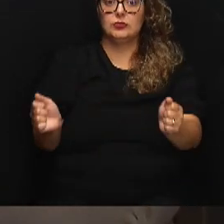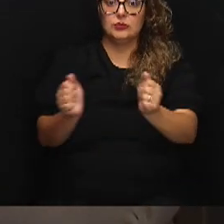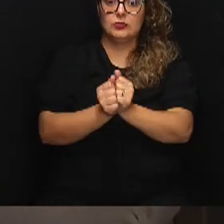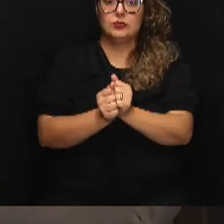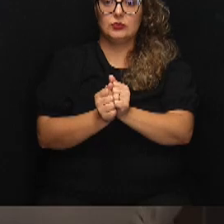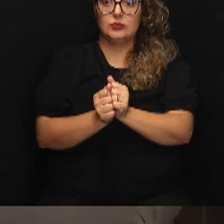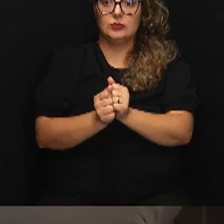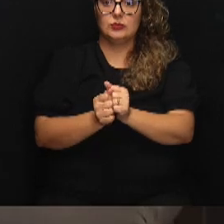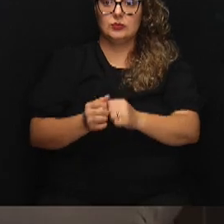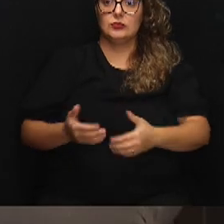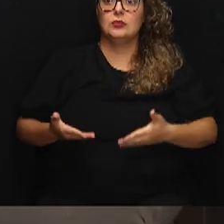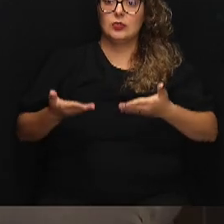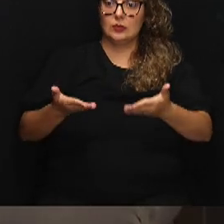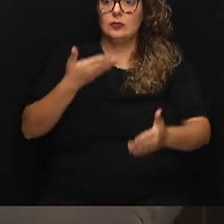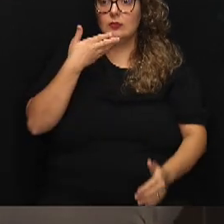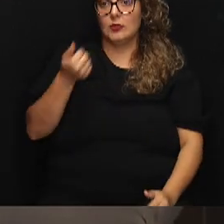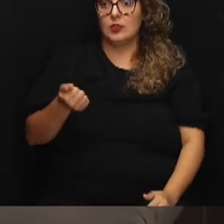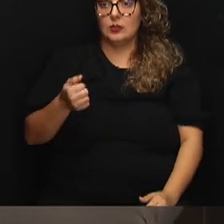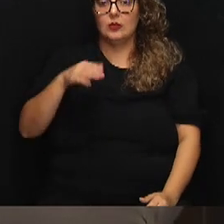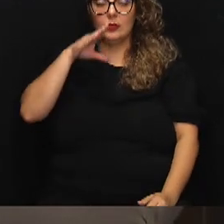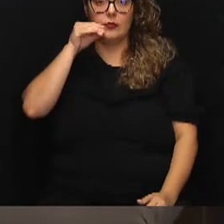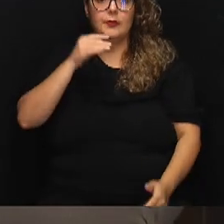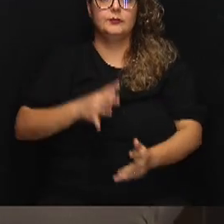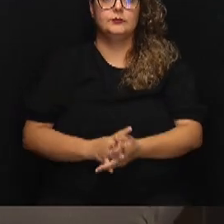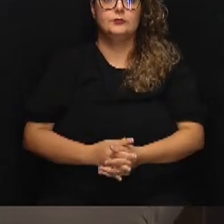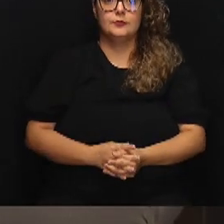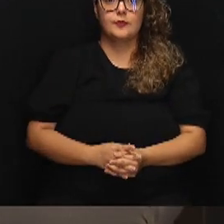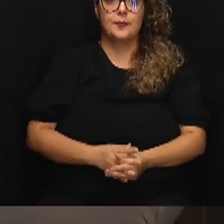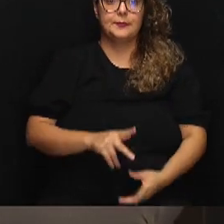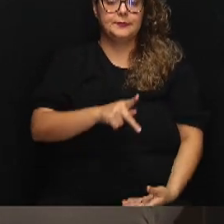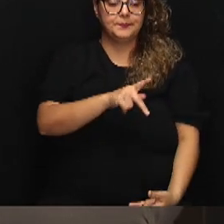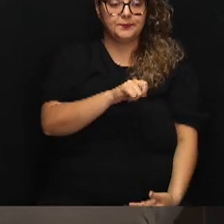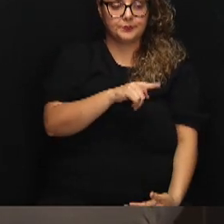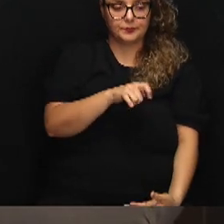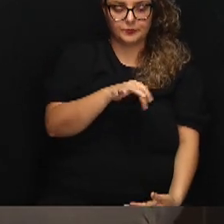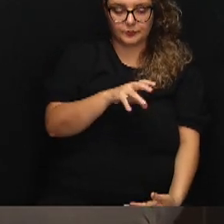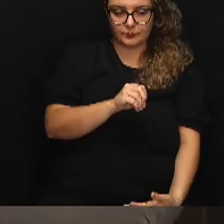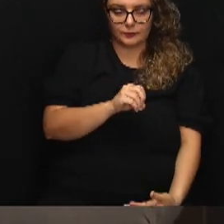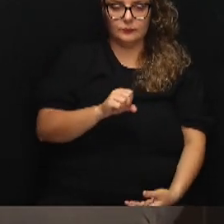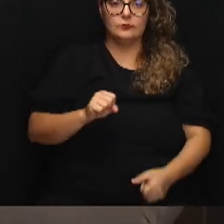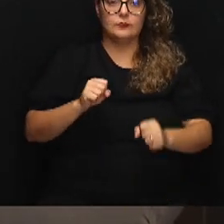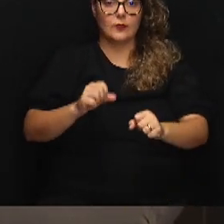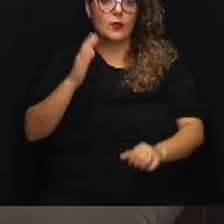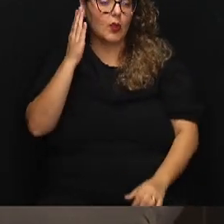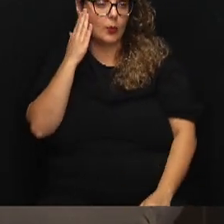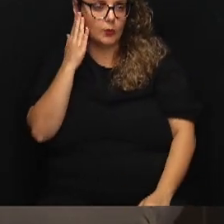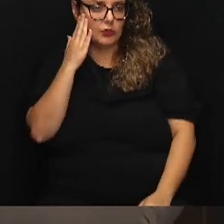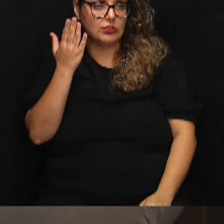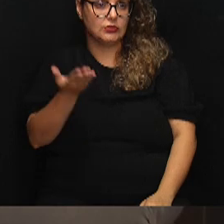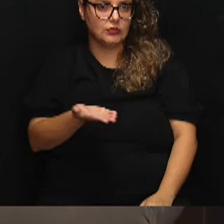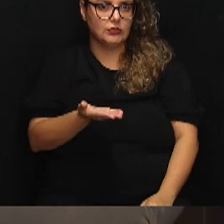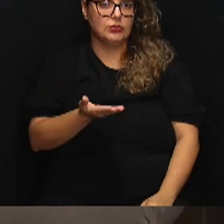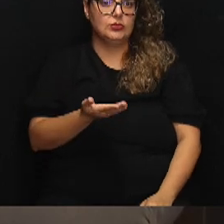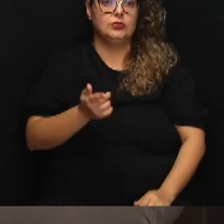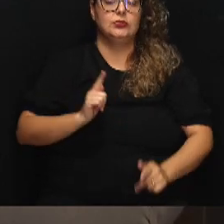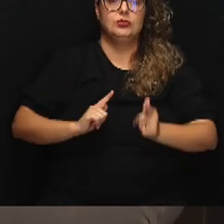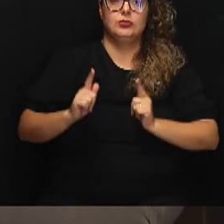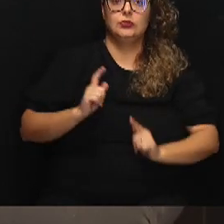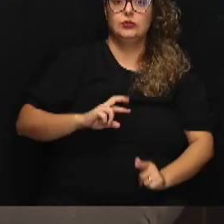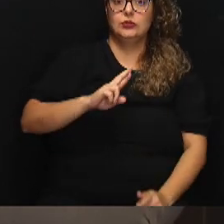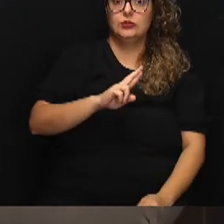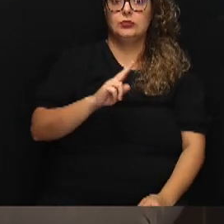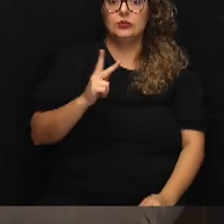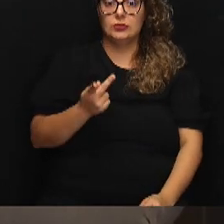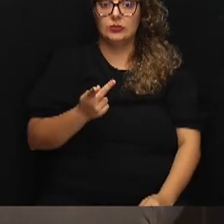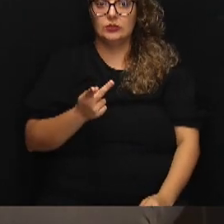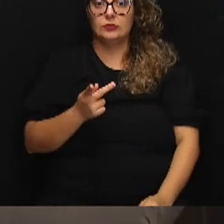tenta proporcionar o melhor para o nosso colaborador. Peixinho, a gente pode entender que o gestor de RH,